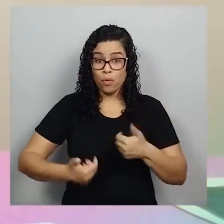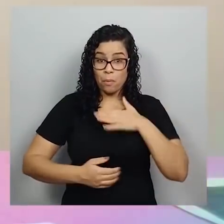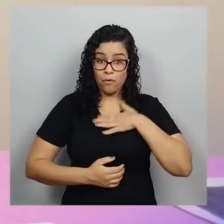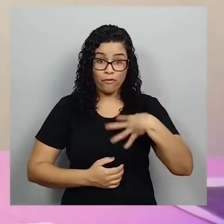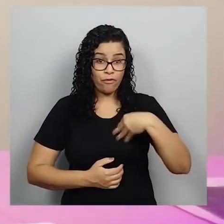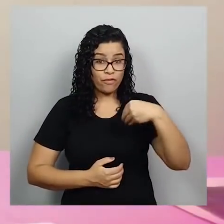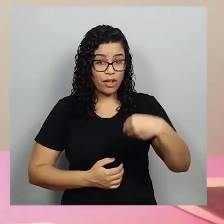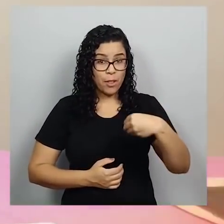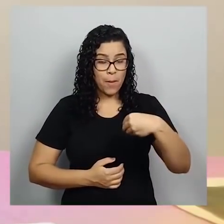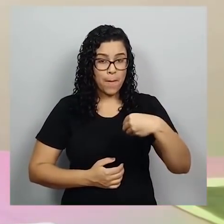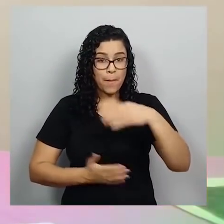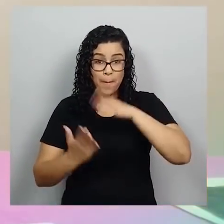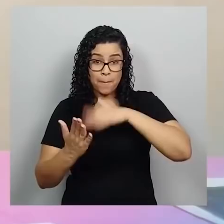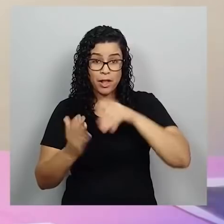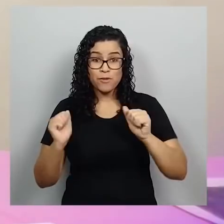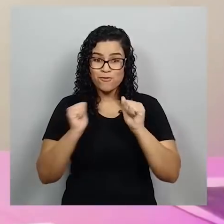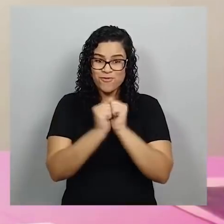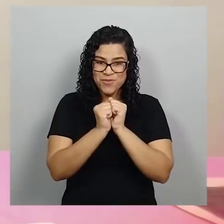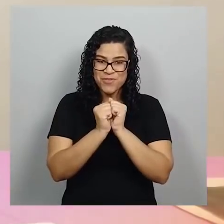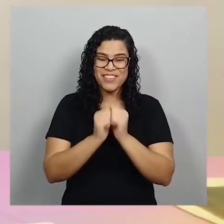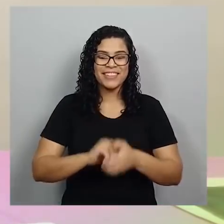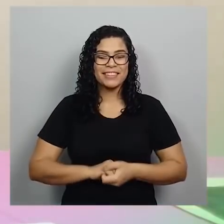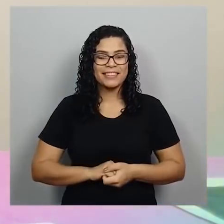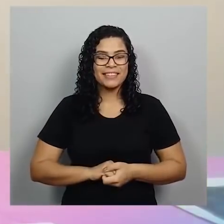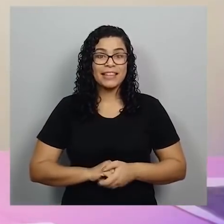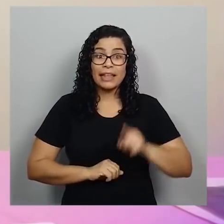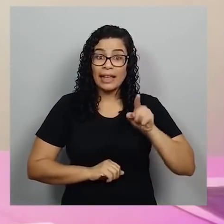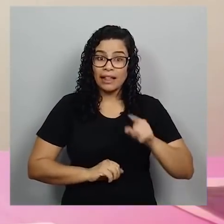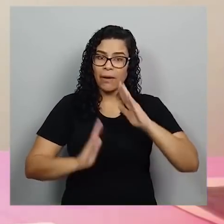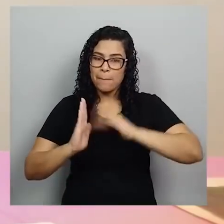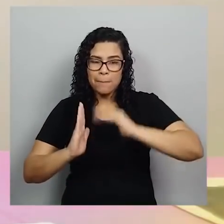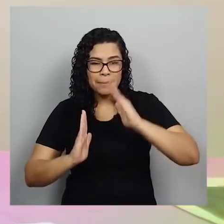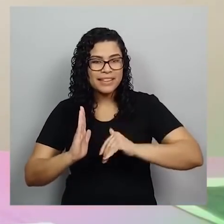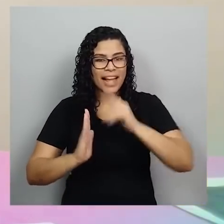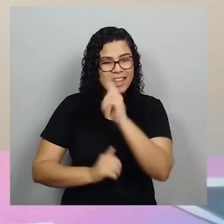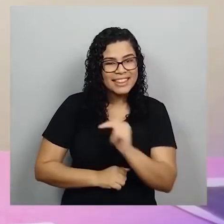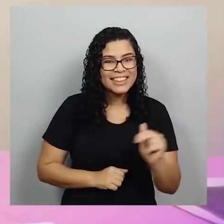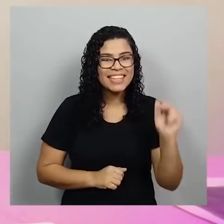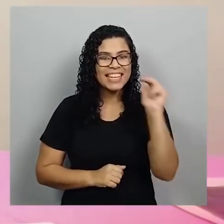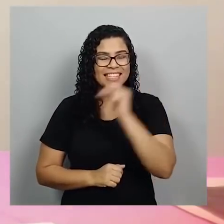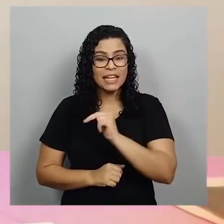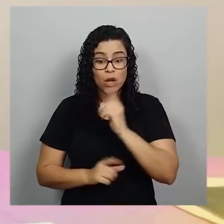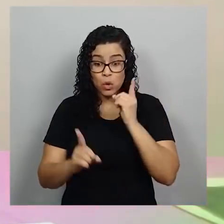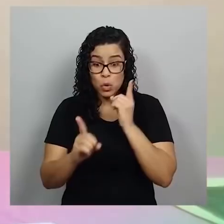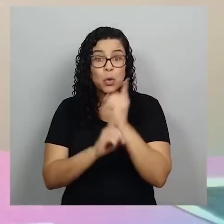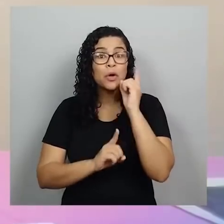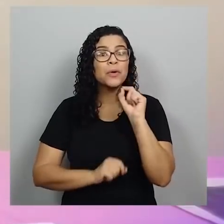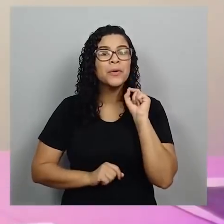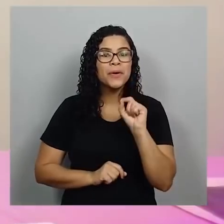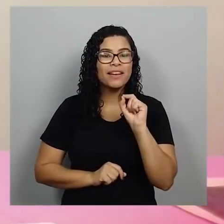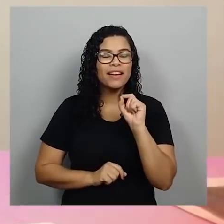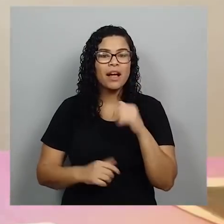o meu filho para pintar comigo. E ele vai pintar, desenhar e